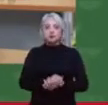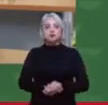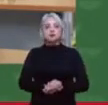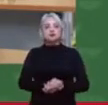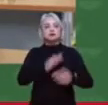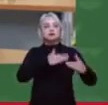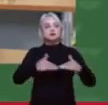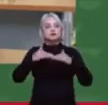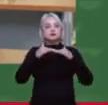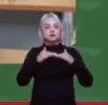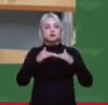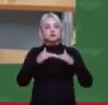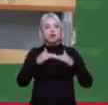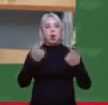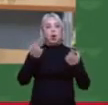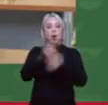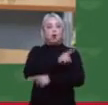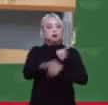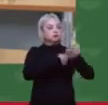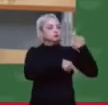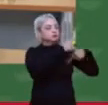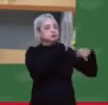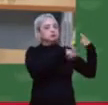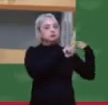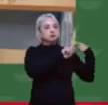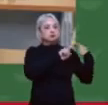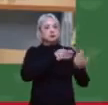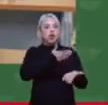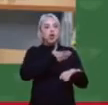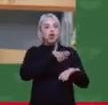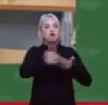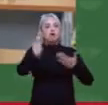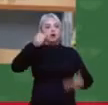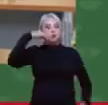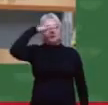pela democracia, contra os retrocessos e